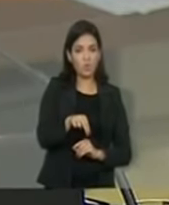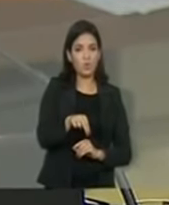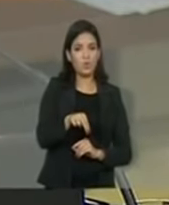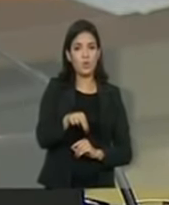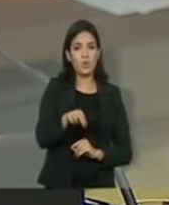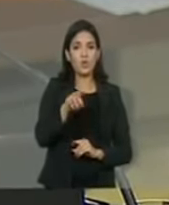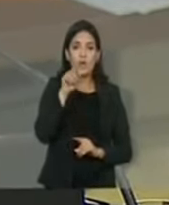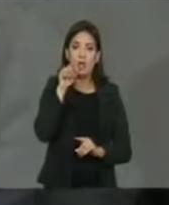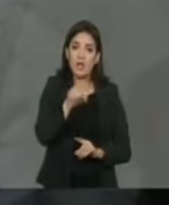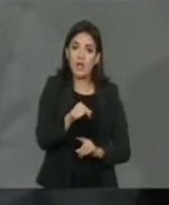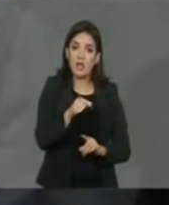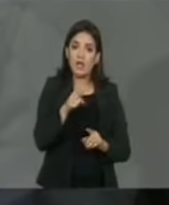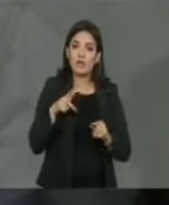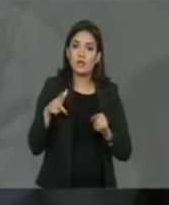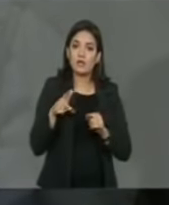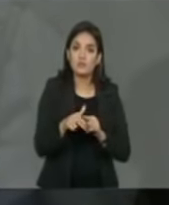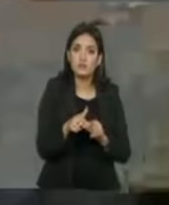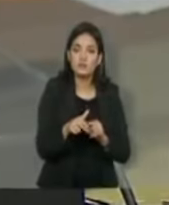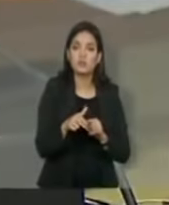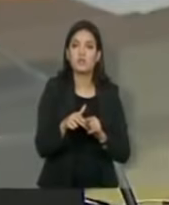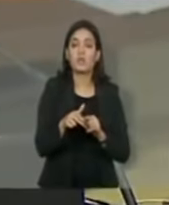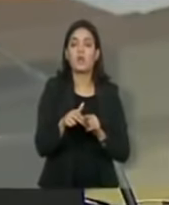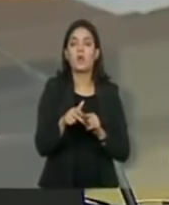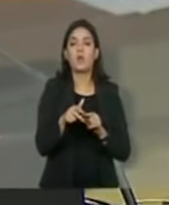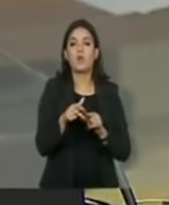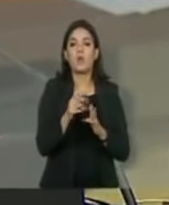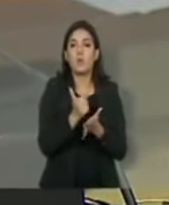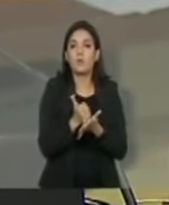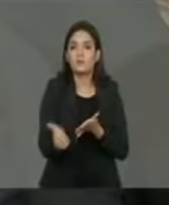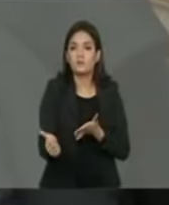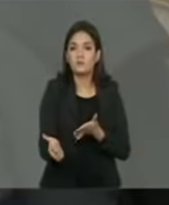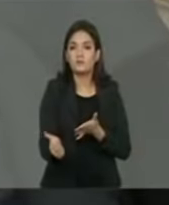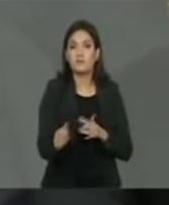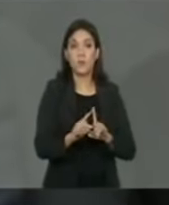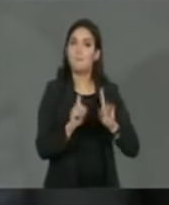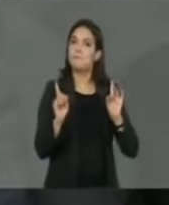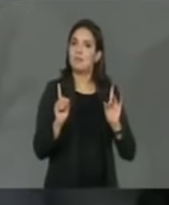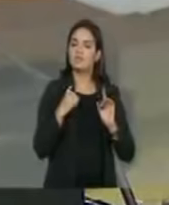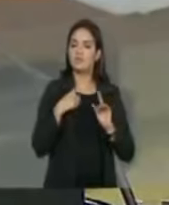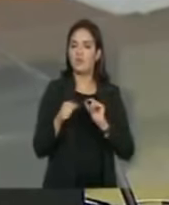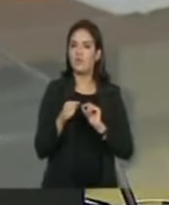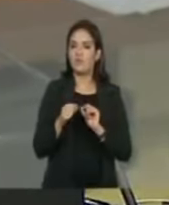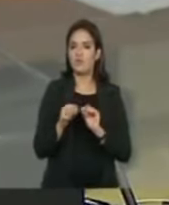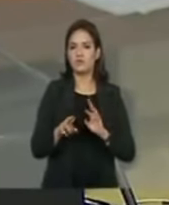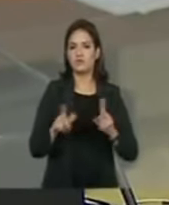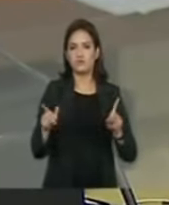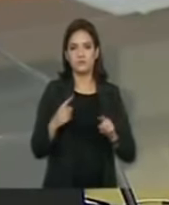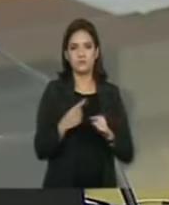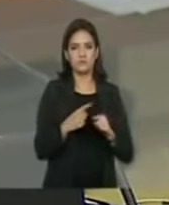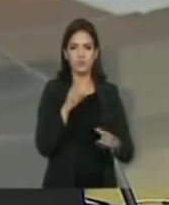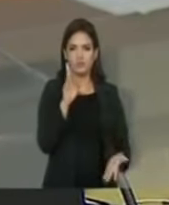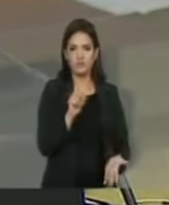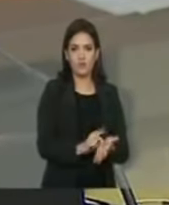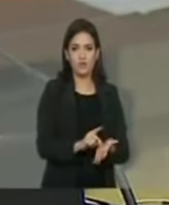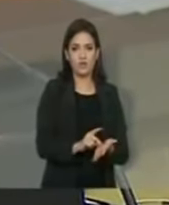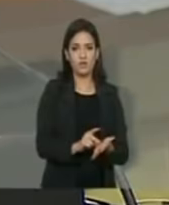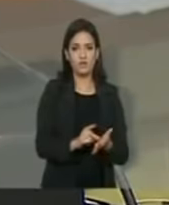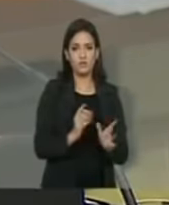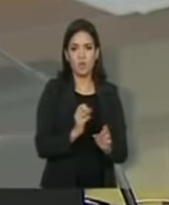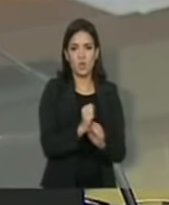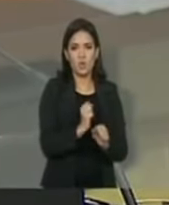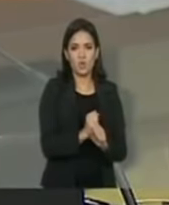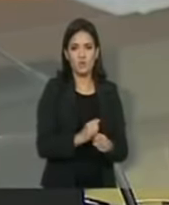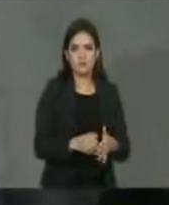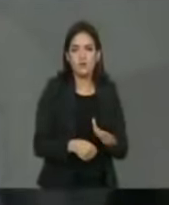sim mas eu faço uma distinção a falta desses centros não é assim na prática se a conta se do primeiro grau por isso quem